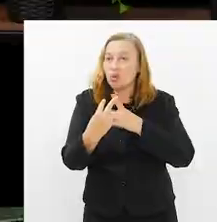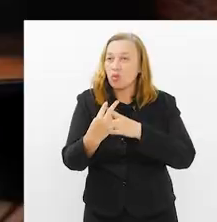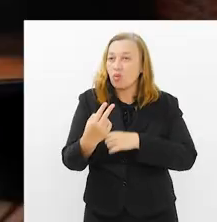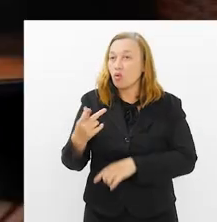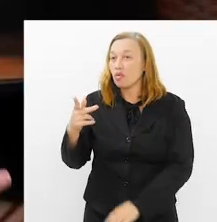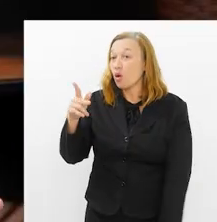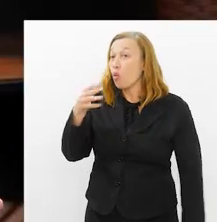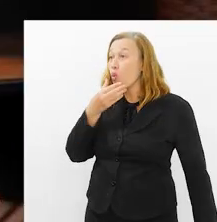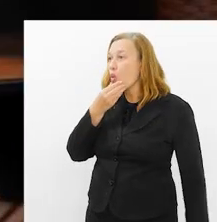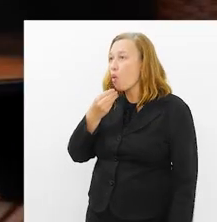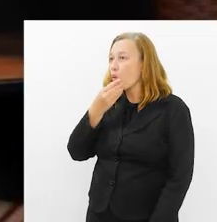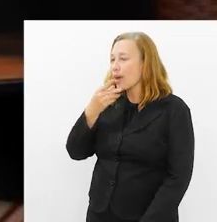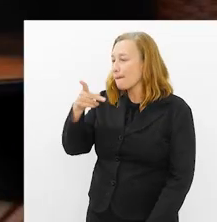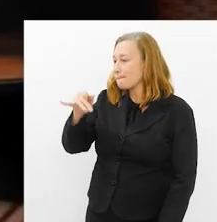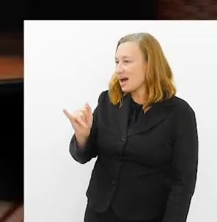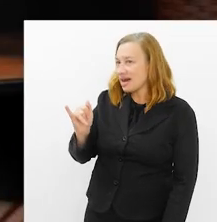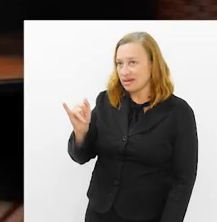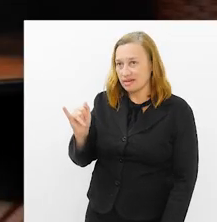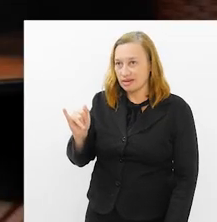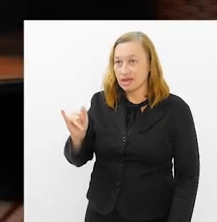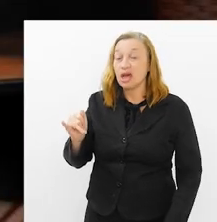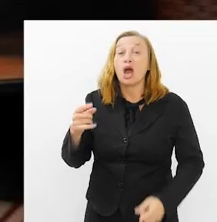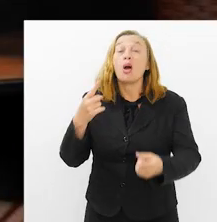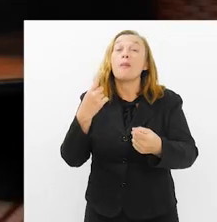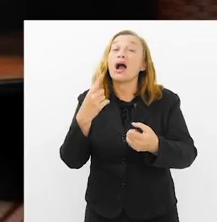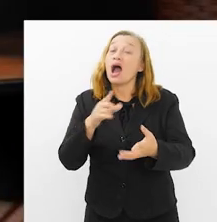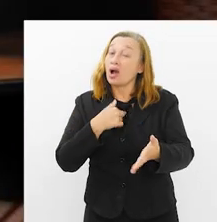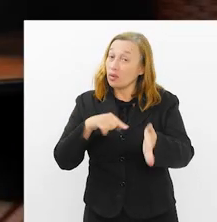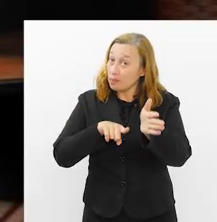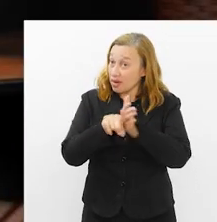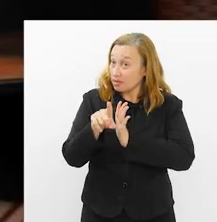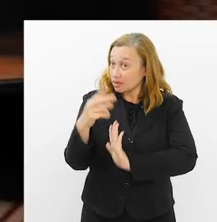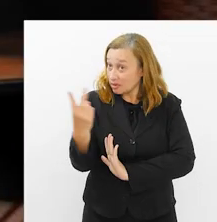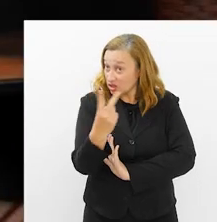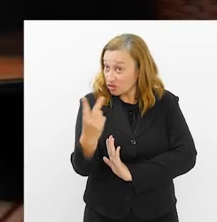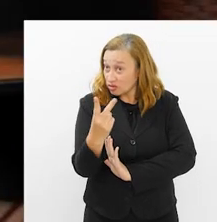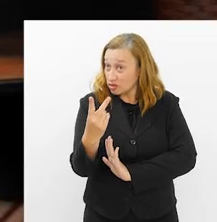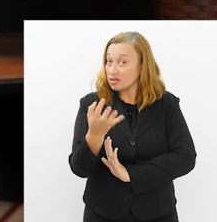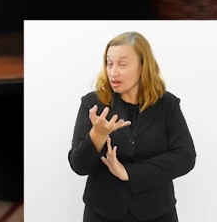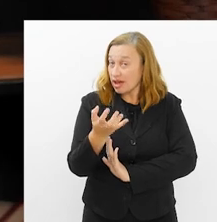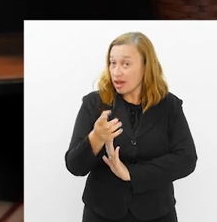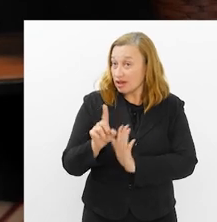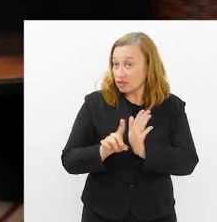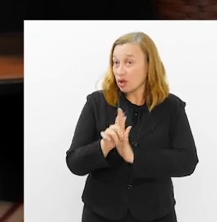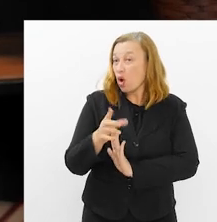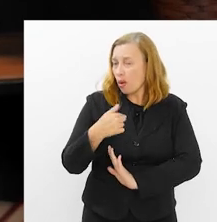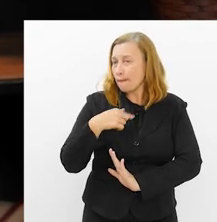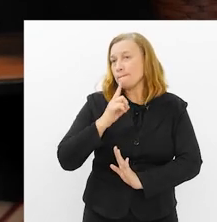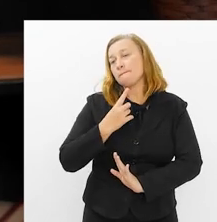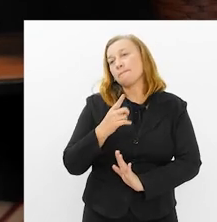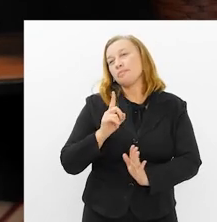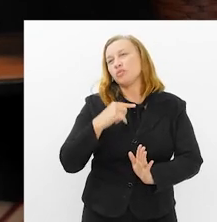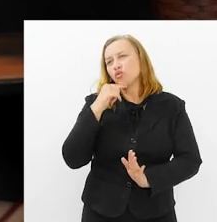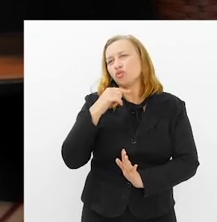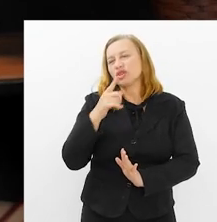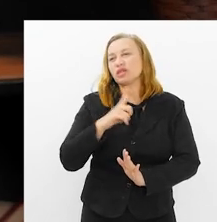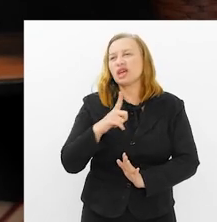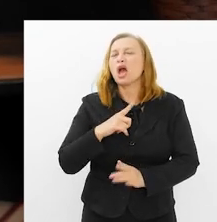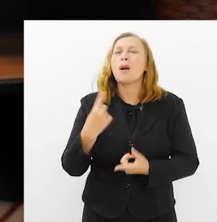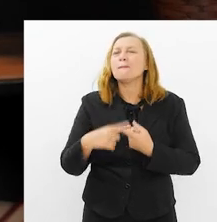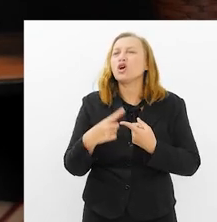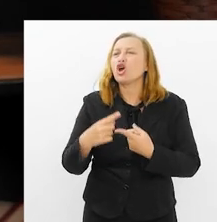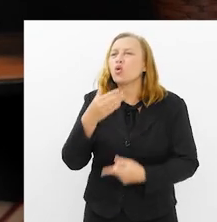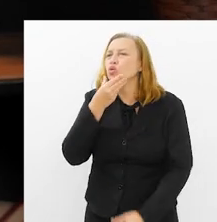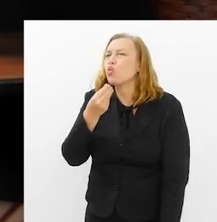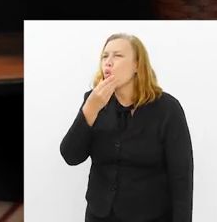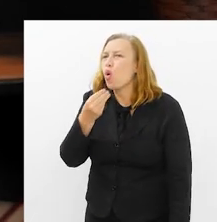Por que que quando um homem, aí fica a pergunta para ambas, quem quiser responder, porque é um questionamento que eu faço. Por que que quando um